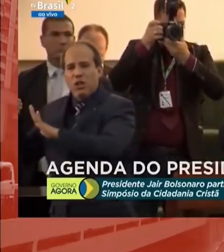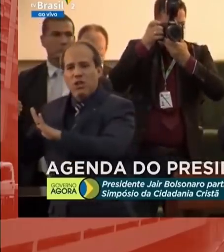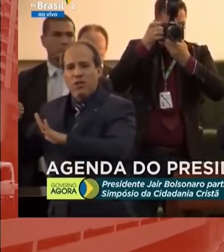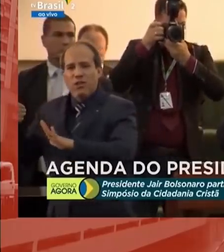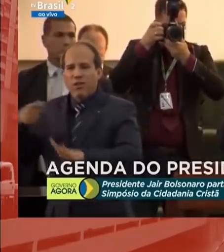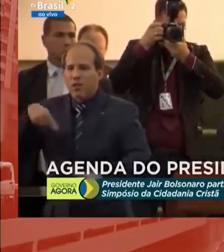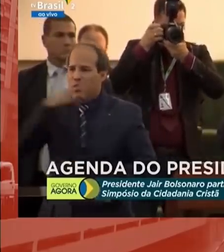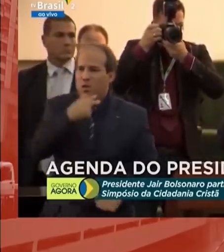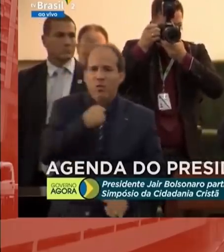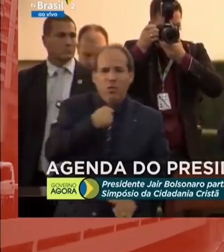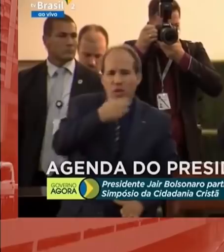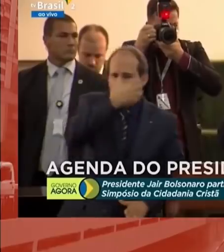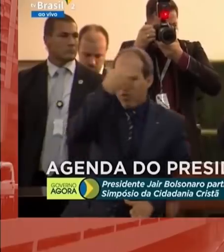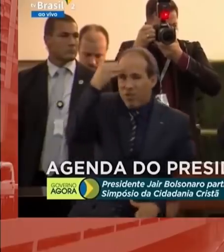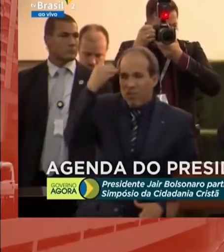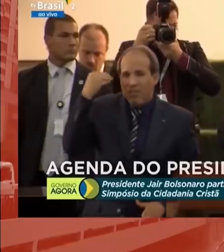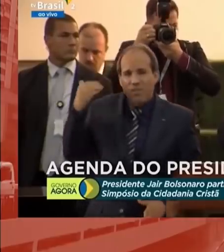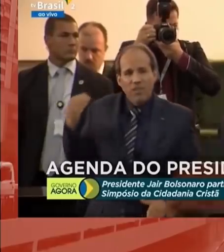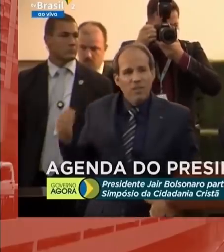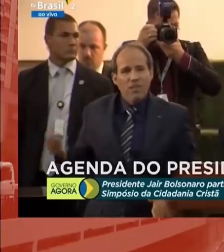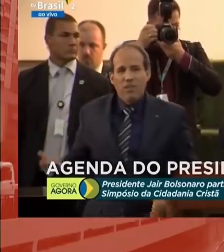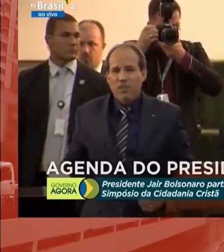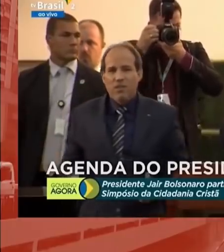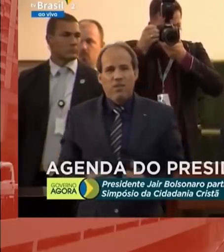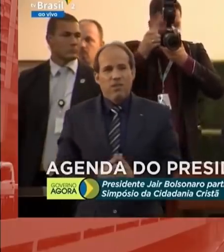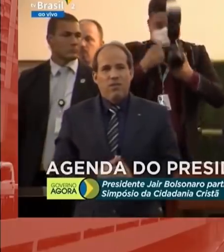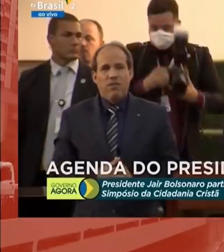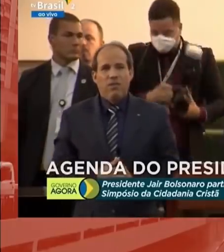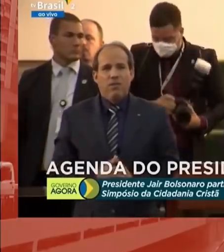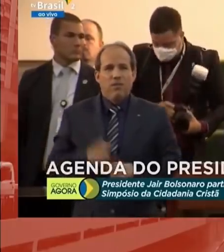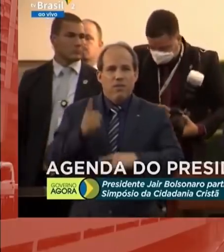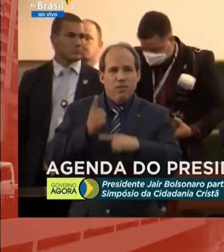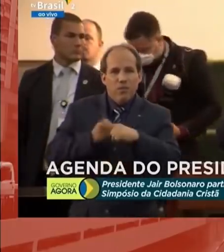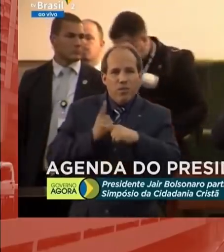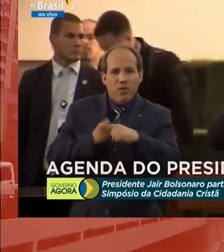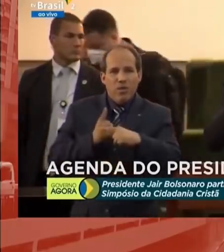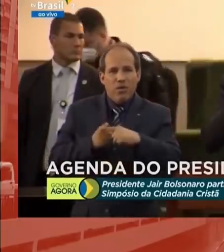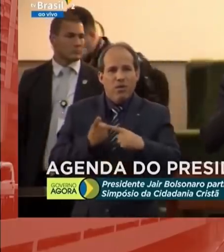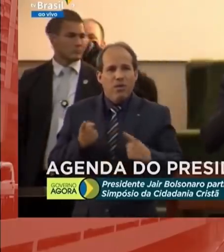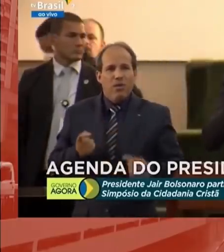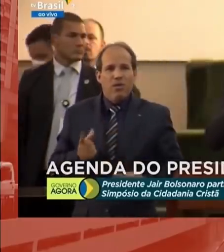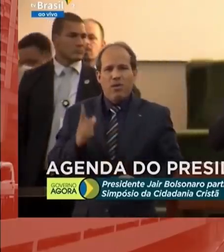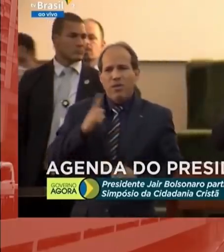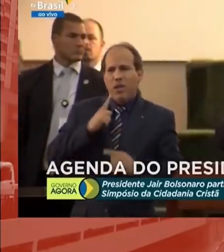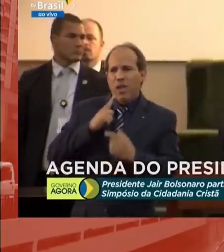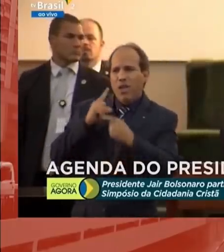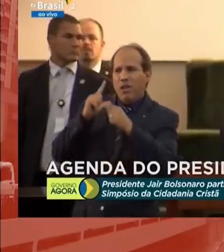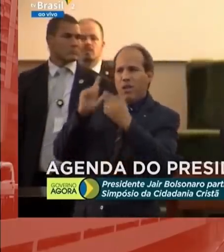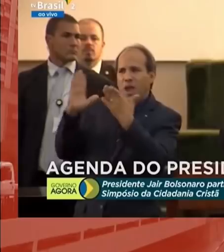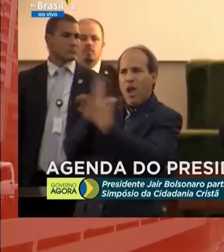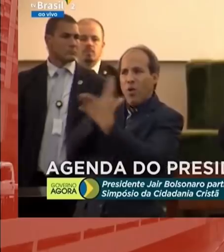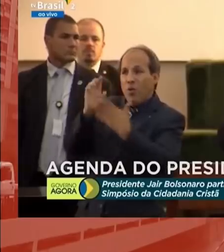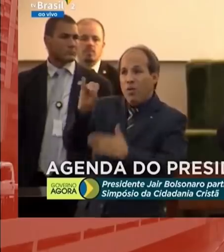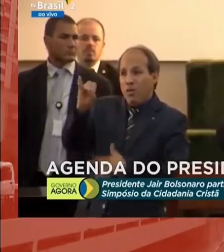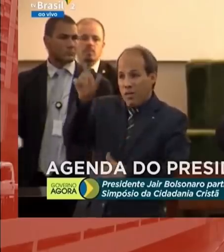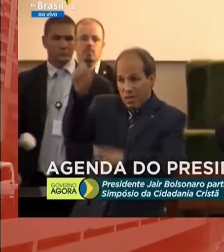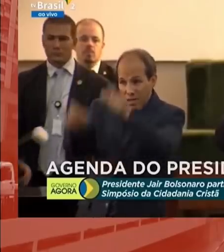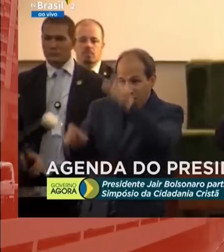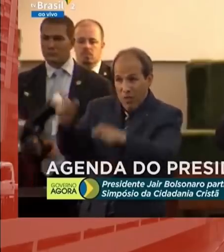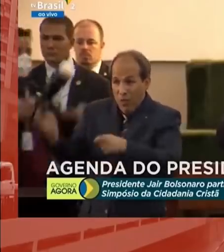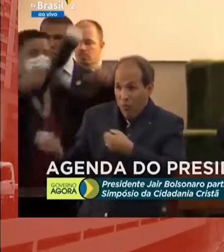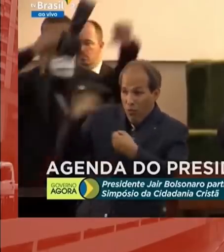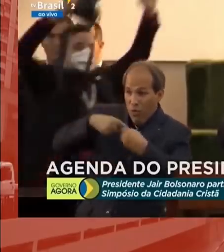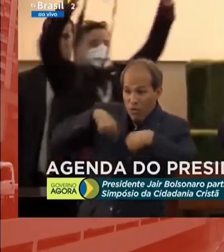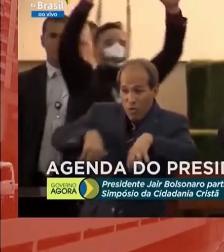e todos esses outros, Alan dos Santos. O Alan dos Santos chegou a lançar um concurso, entende? Alguém ia ganhar não sei o que, não lembro